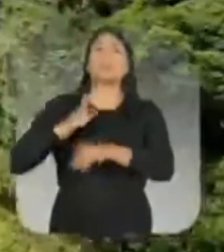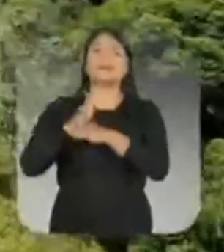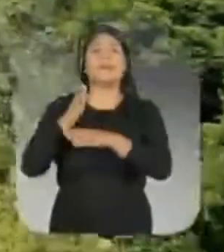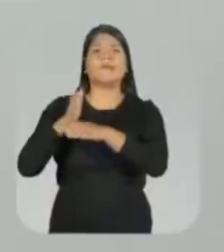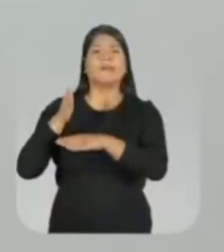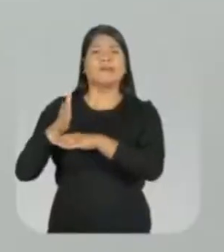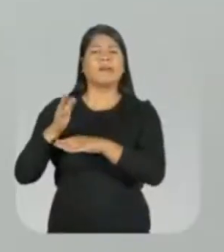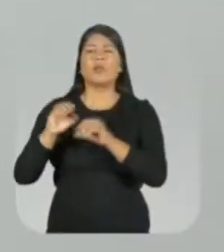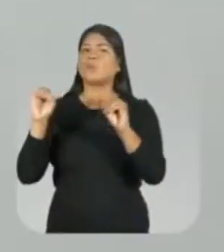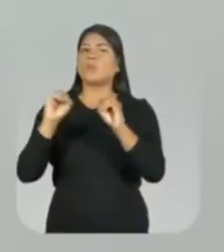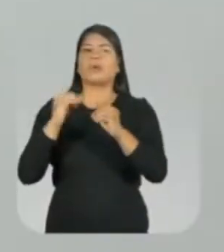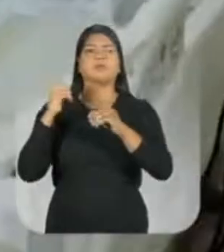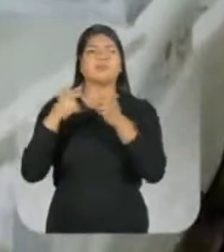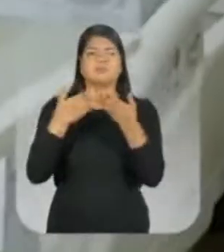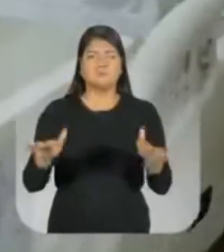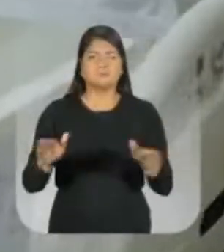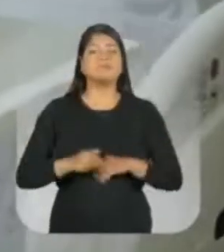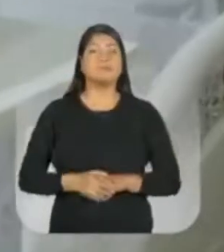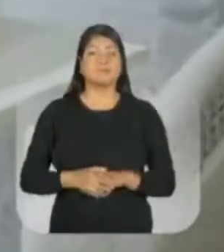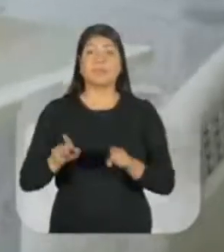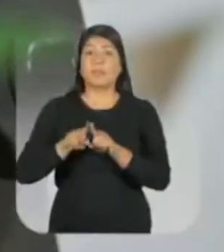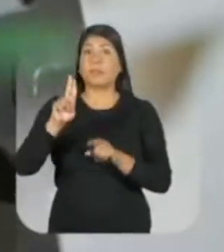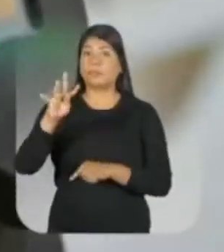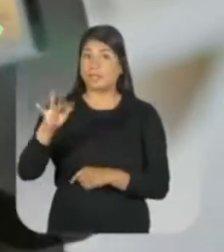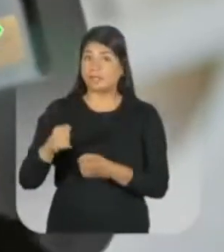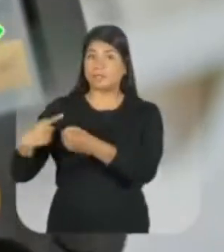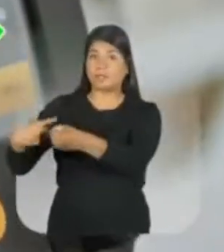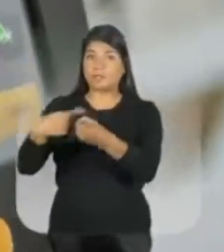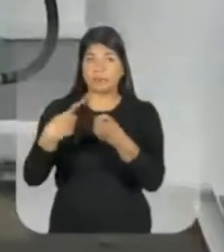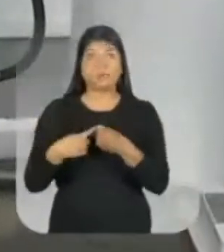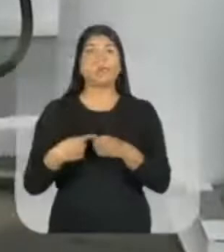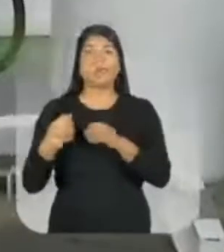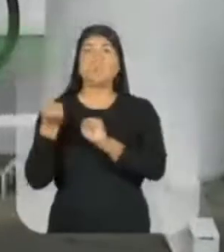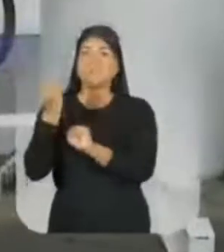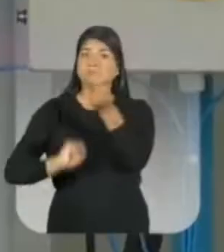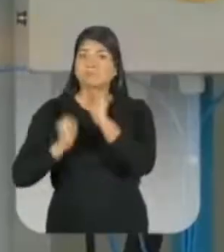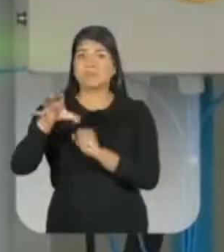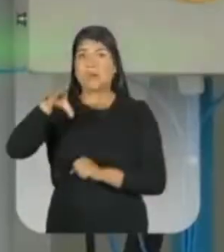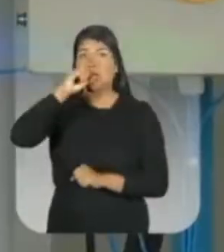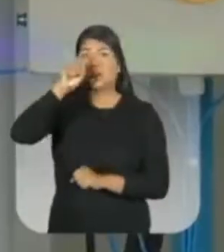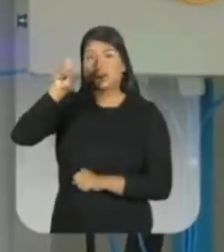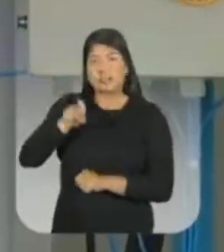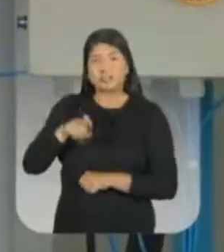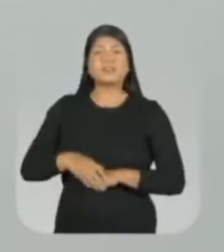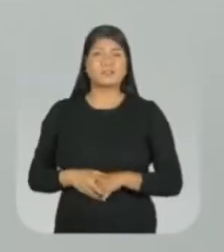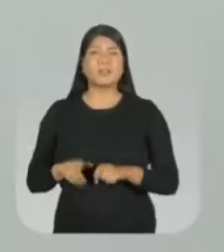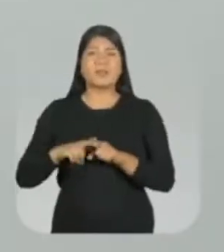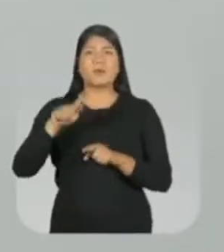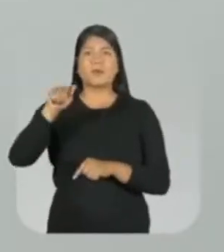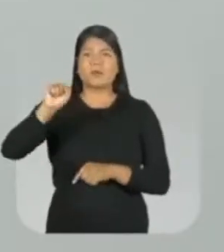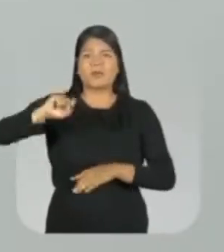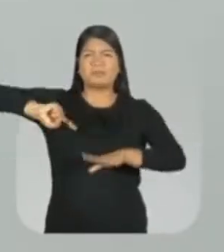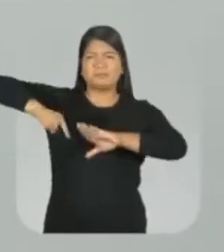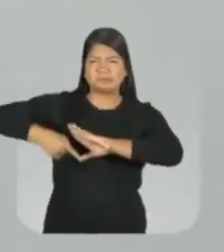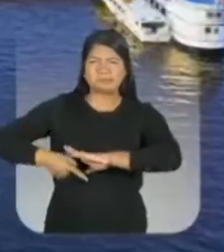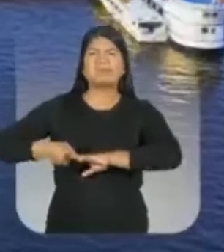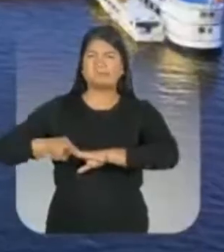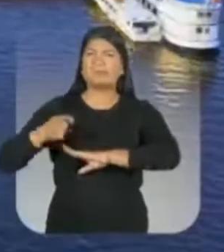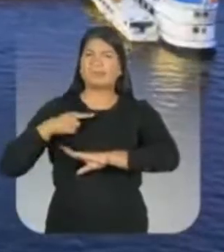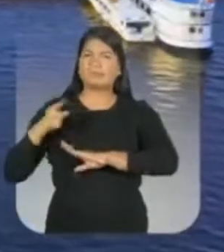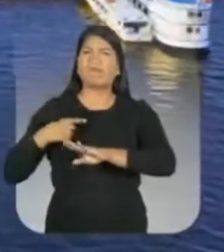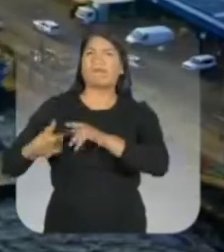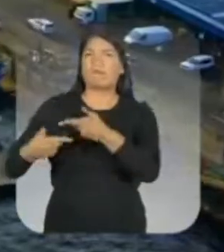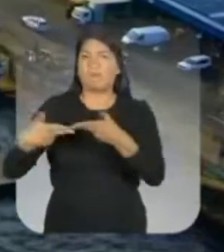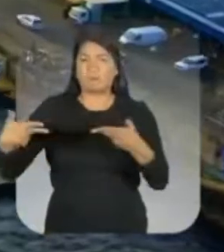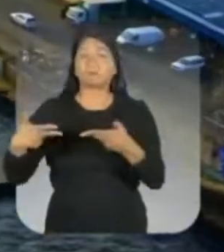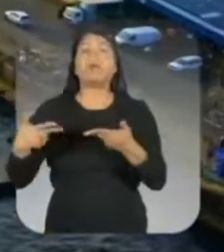ninguém entregou. A criação das UTIs no interior, a implantação de usinas de oxigênio, a quebra do monopólio do gás,